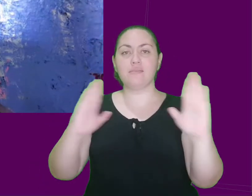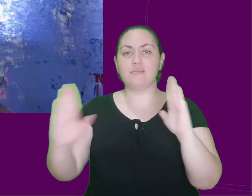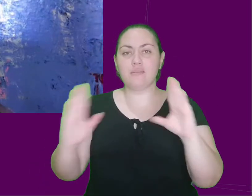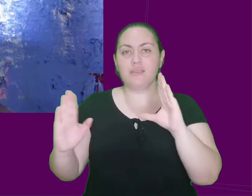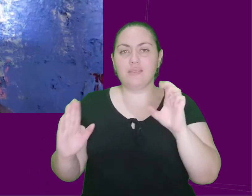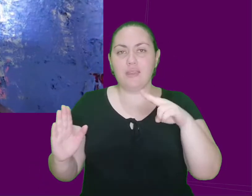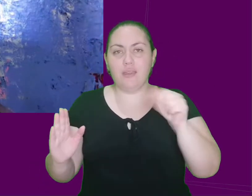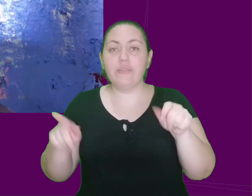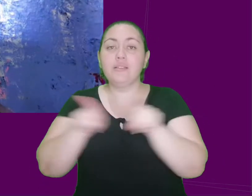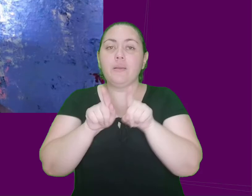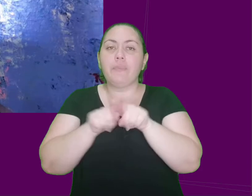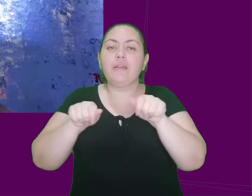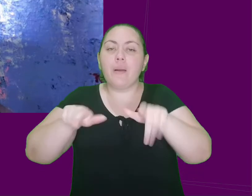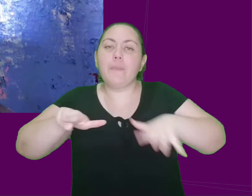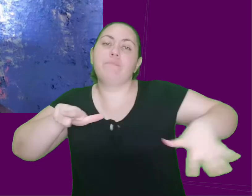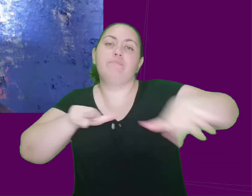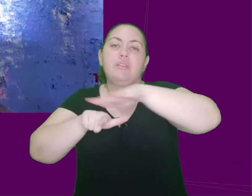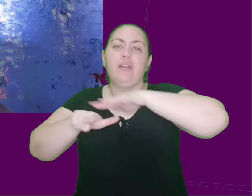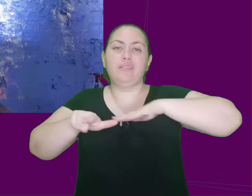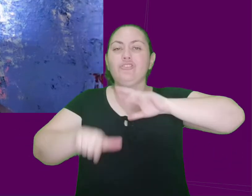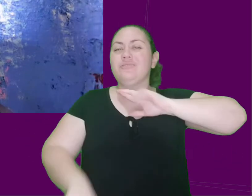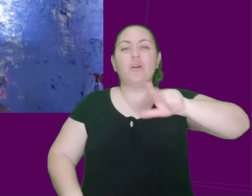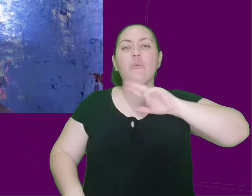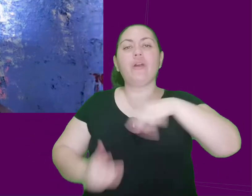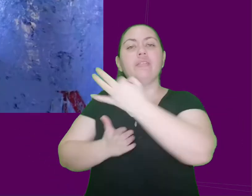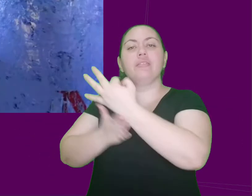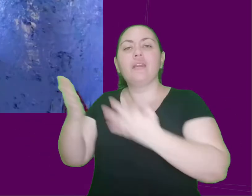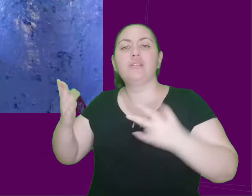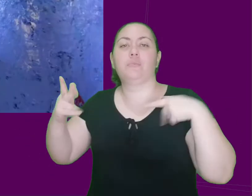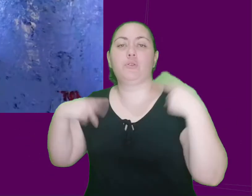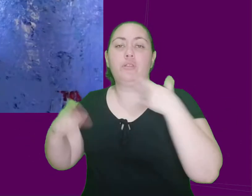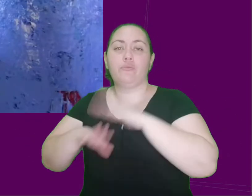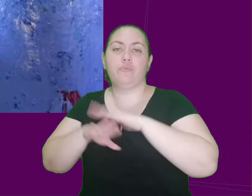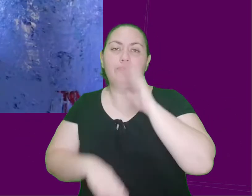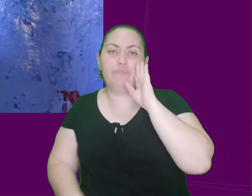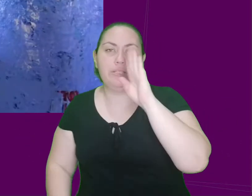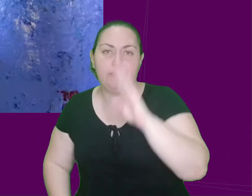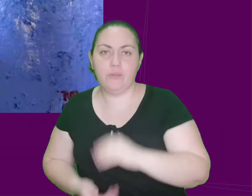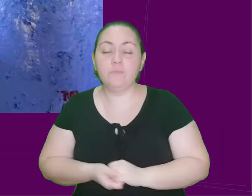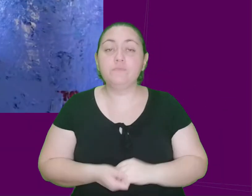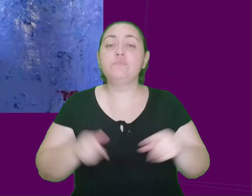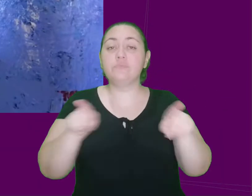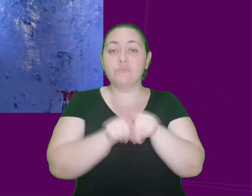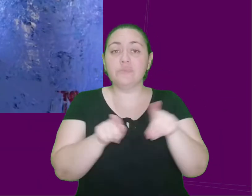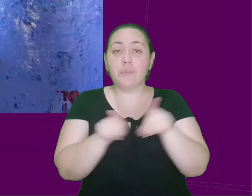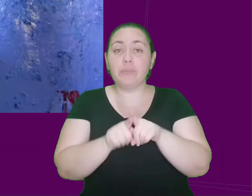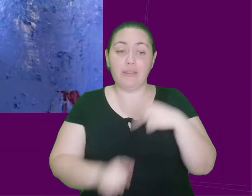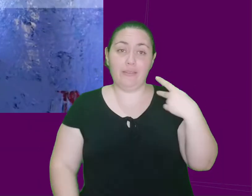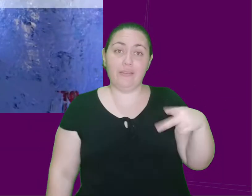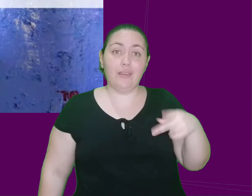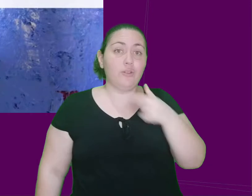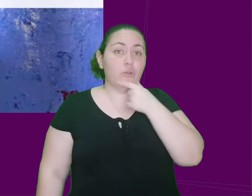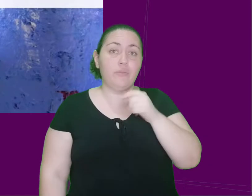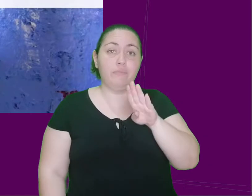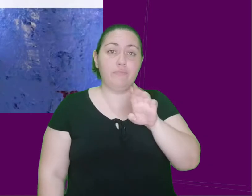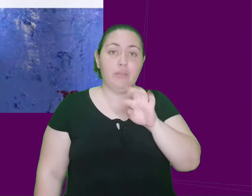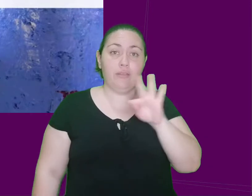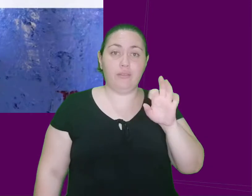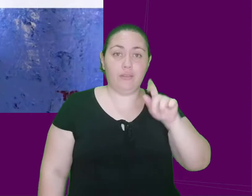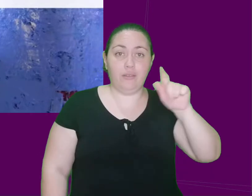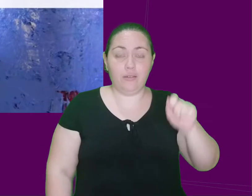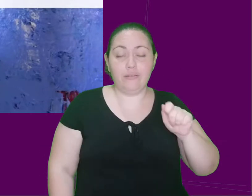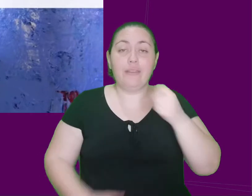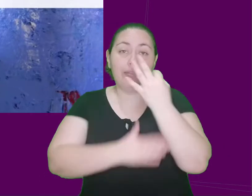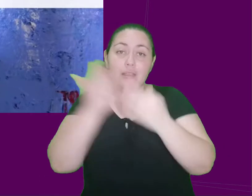o ambiente, e não o enredo e os personagens. O texto de Amilcar Bétega, além disso, é aberto, ou